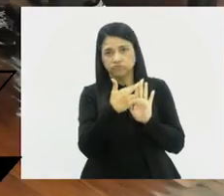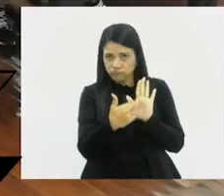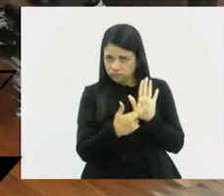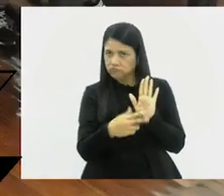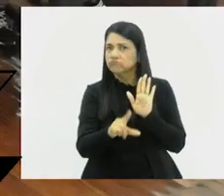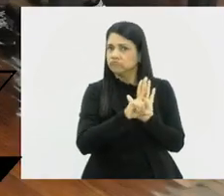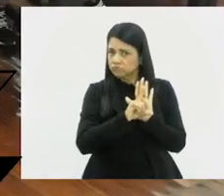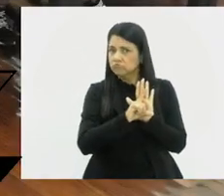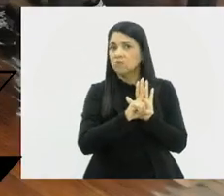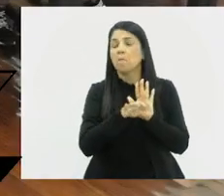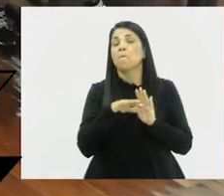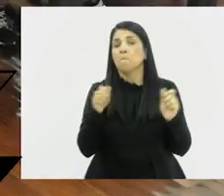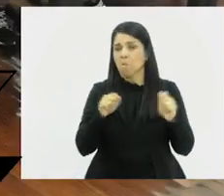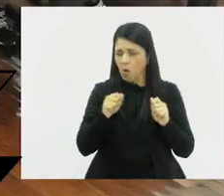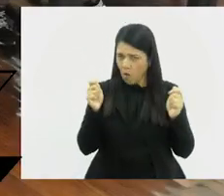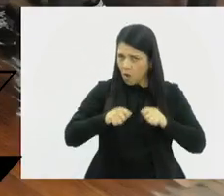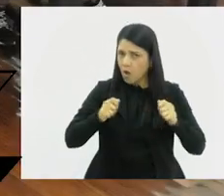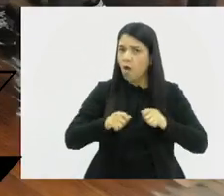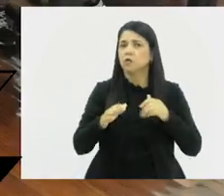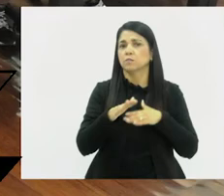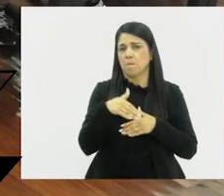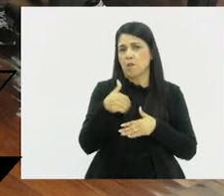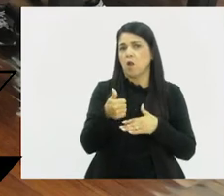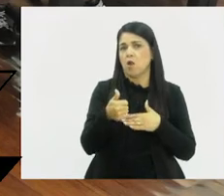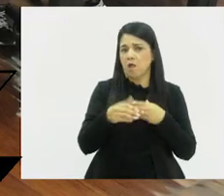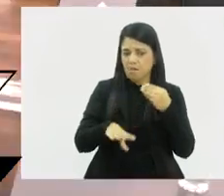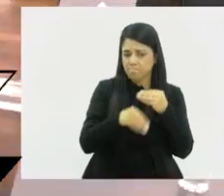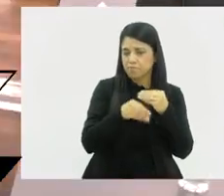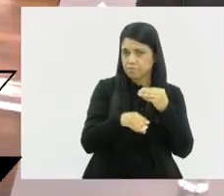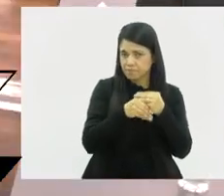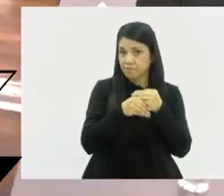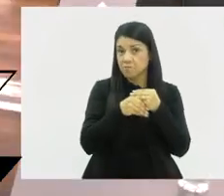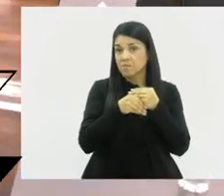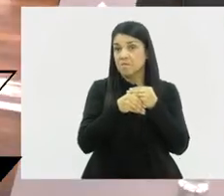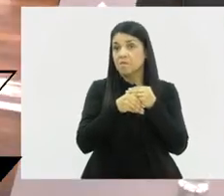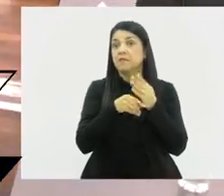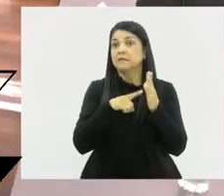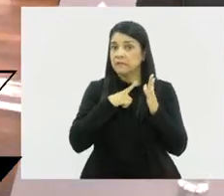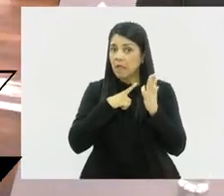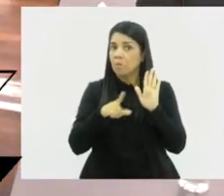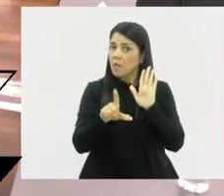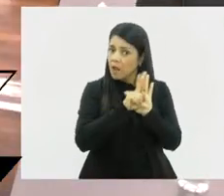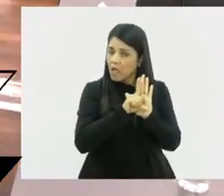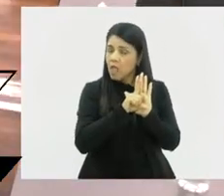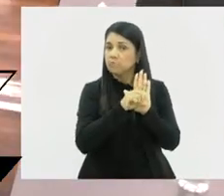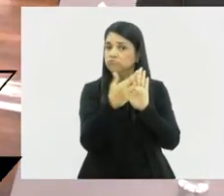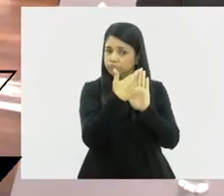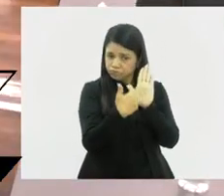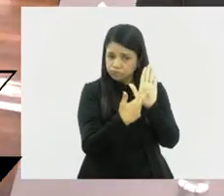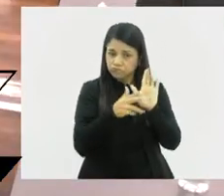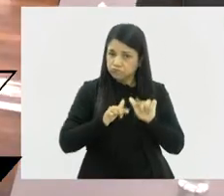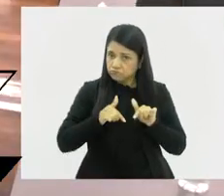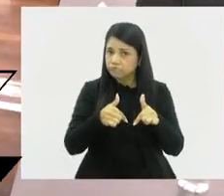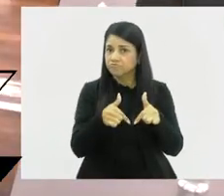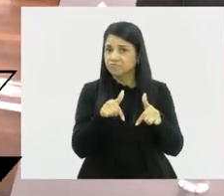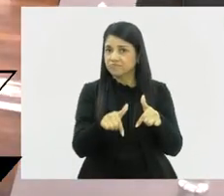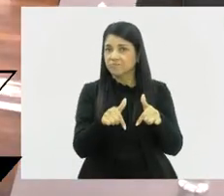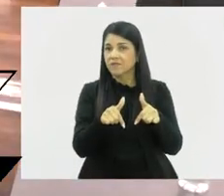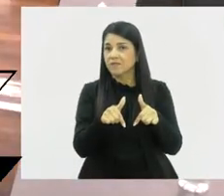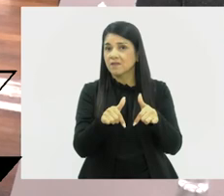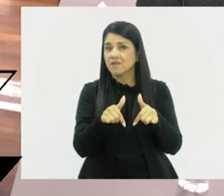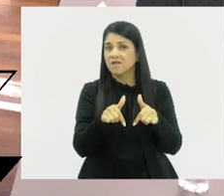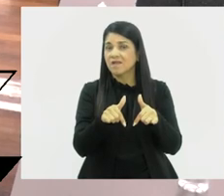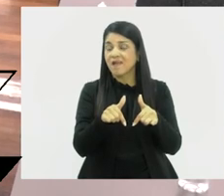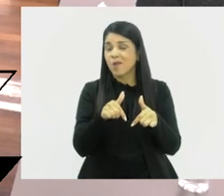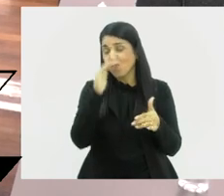melhorar? Provavelmente. Mas o fato é que a gente não está saindo do zero. Tem uma lei que está regulamentada. O que acontece é que ela, em grande parte,